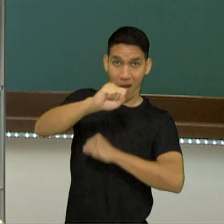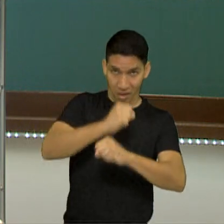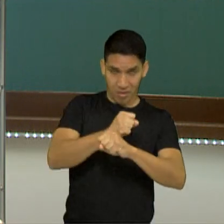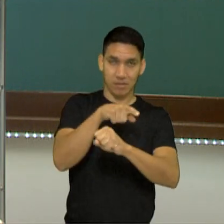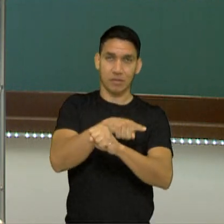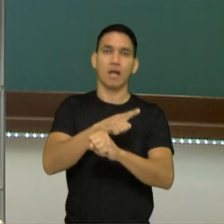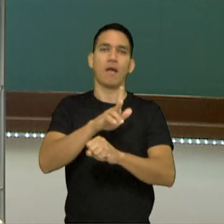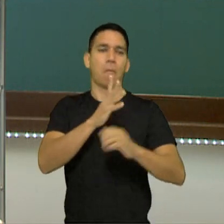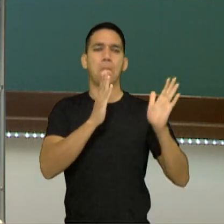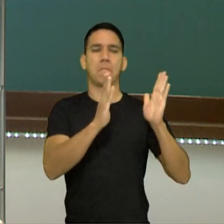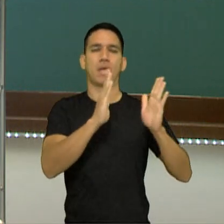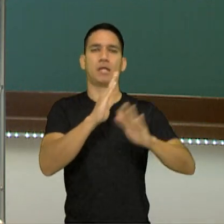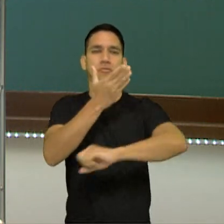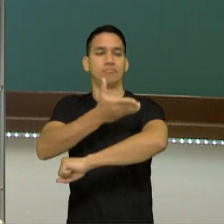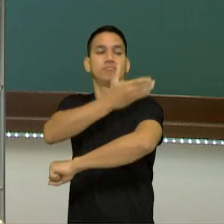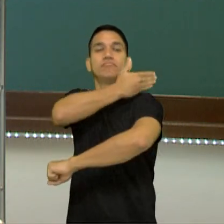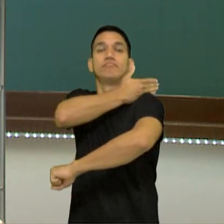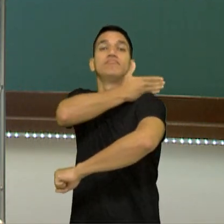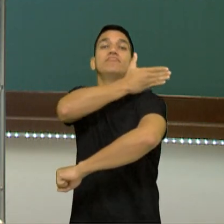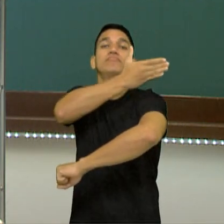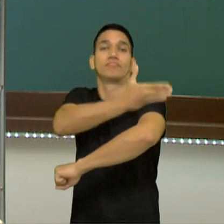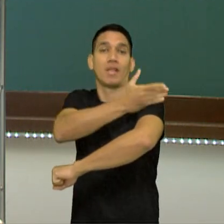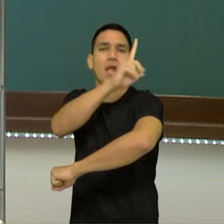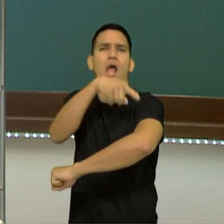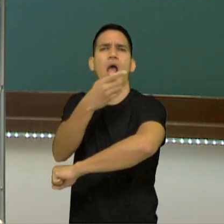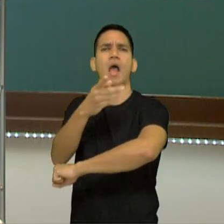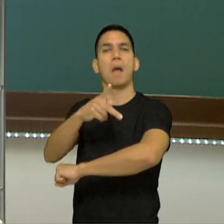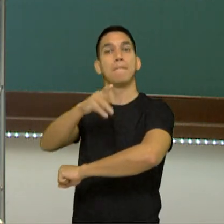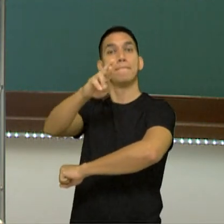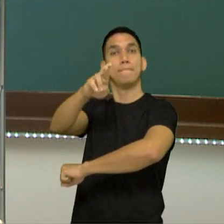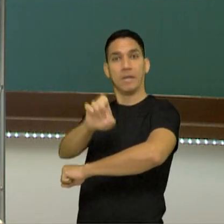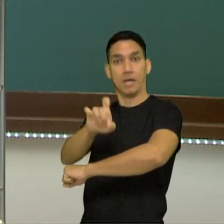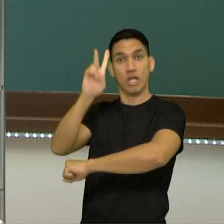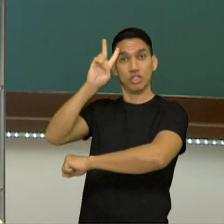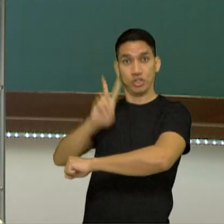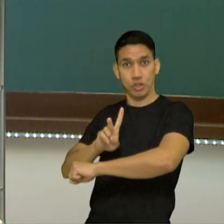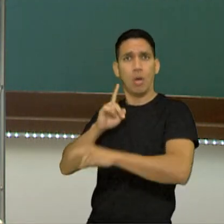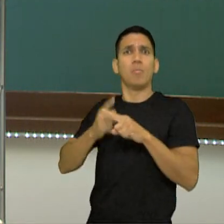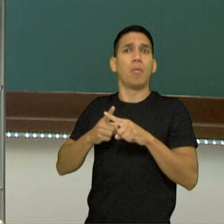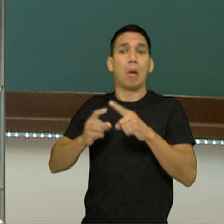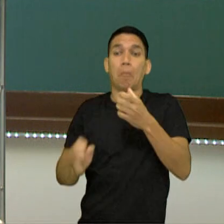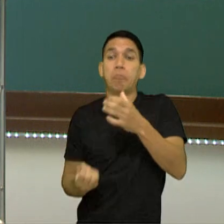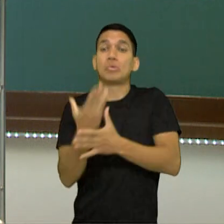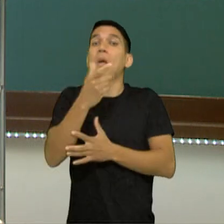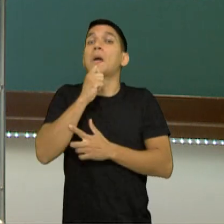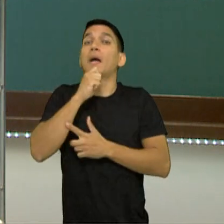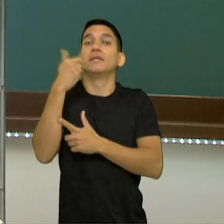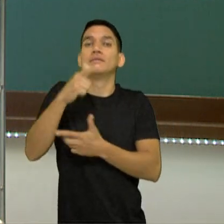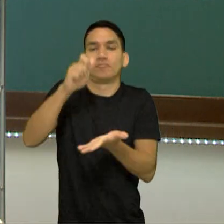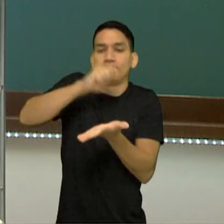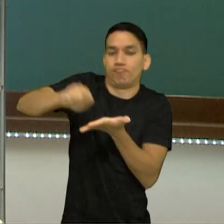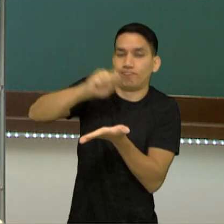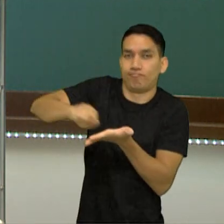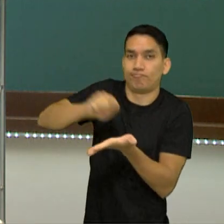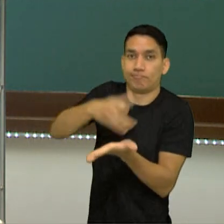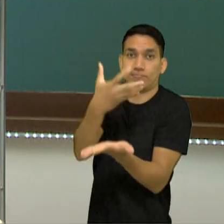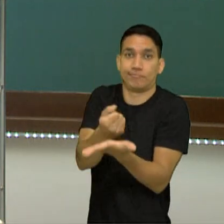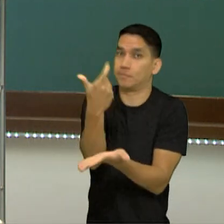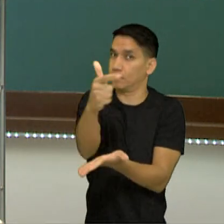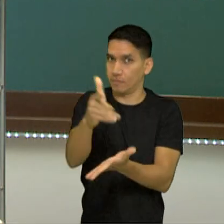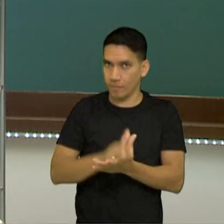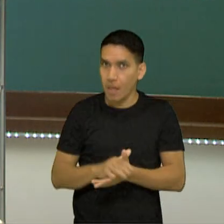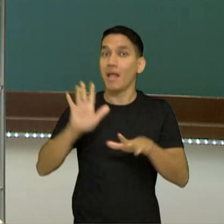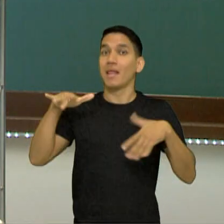que pré-história? Porque entende-se que não havia surgido ainda a escrita, pessoal. Então, a escrita